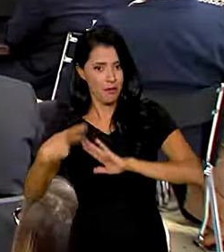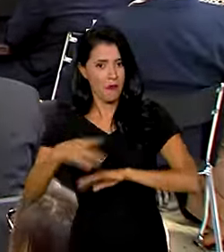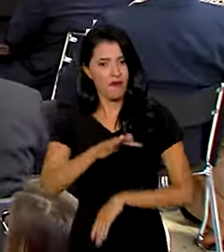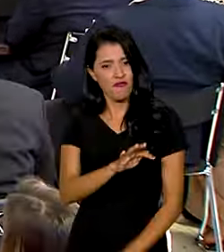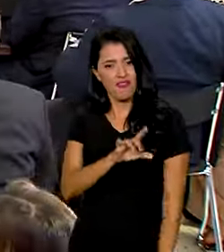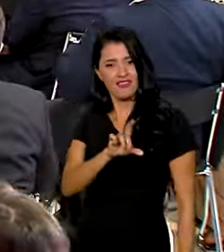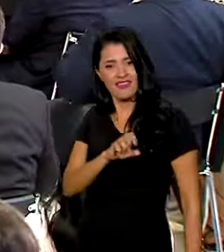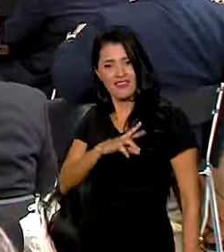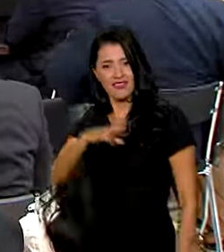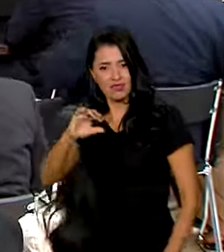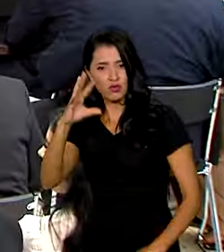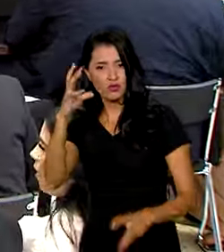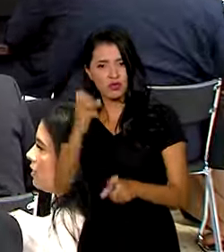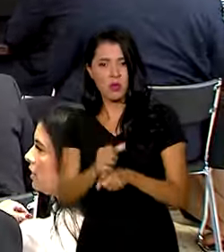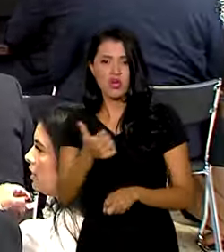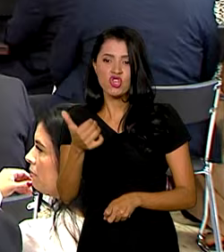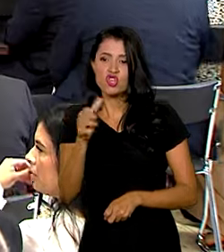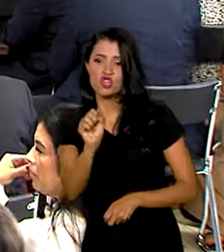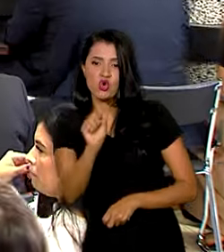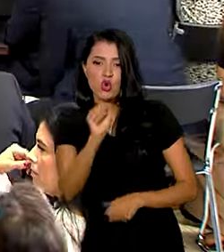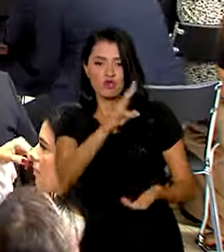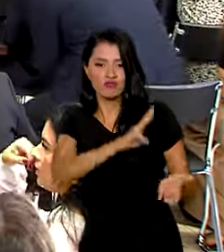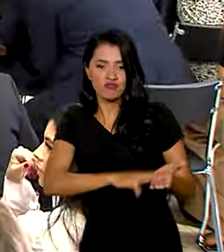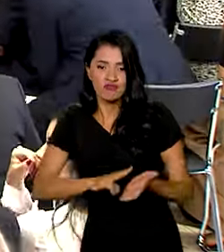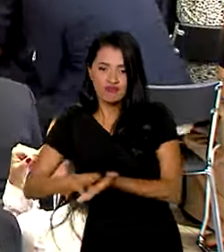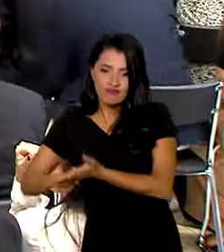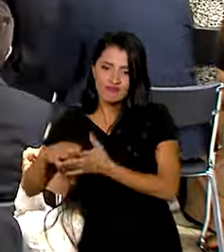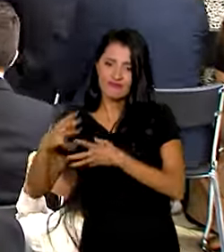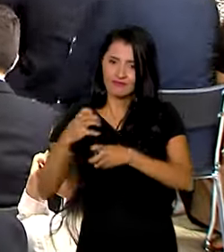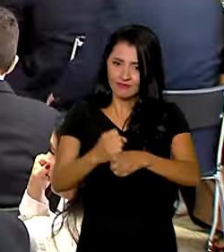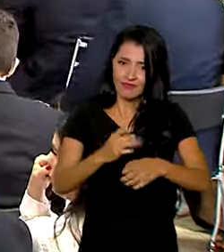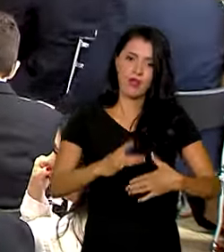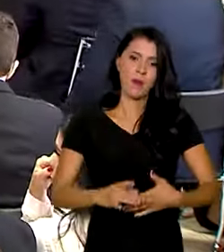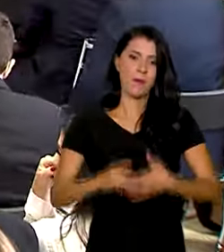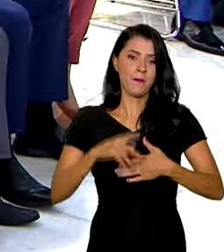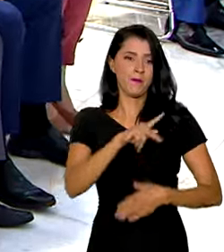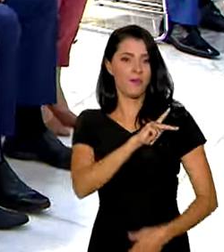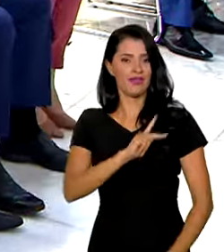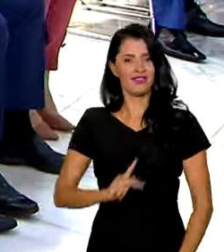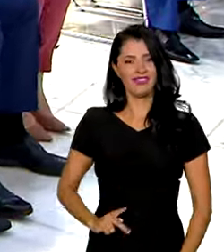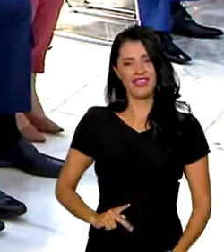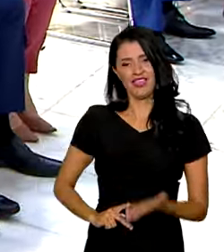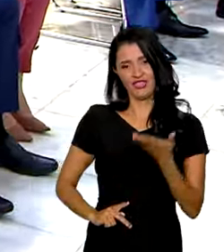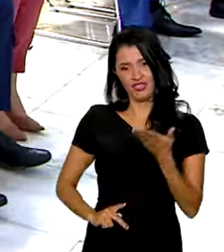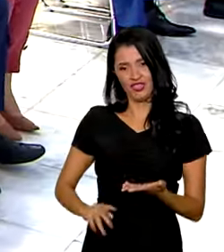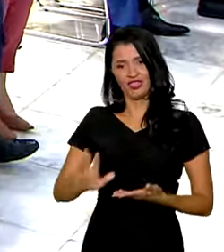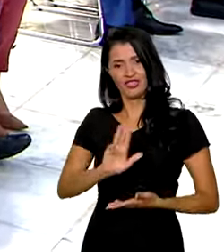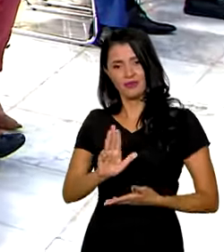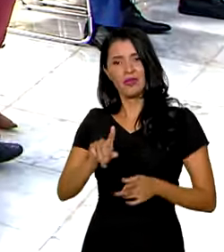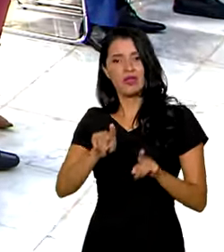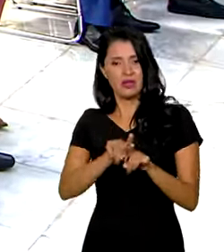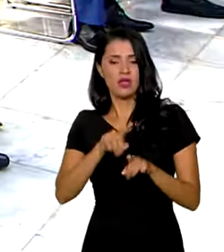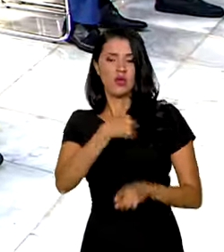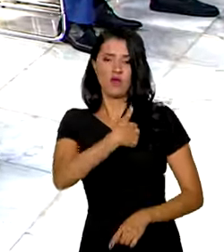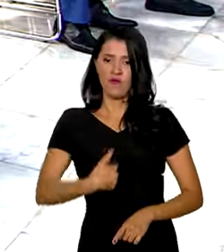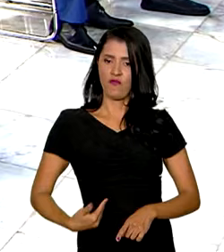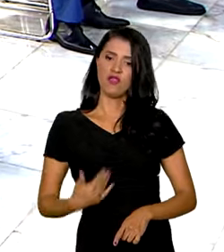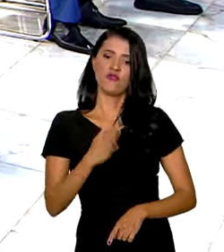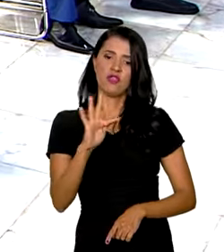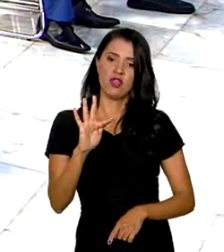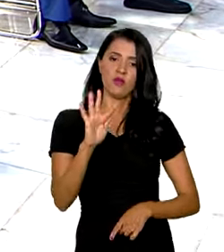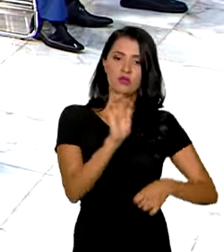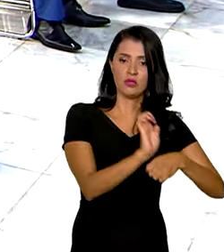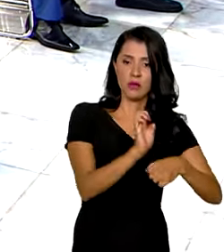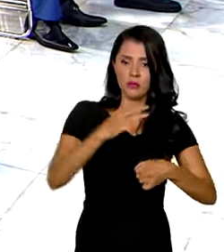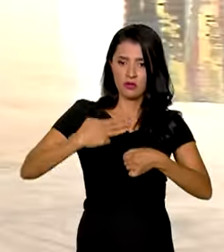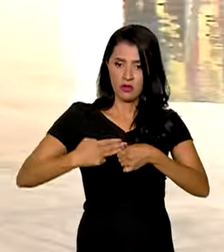conta com 18 integrantes. É presidido pelo presidente da República e reúne os governos federal, estadual